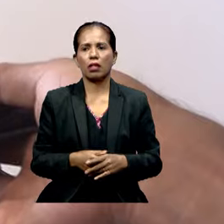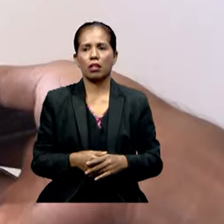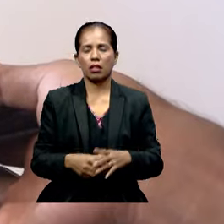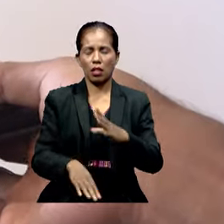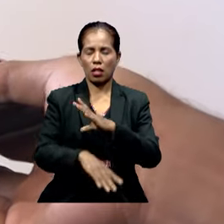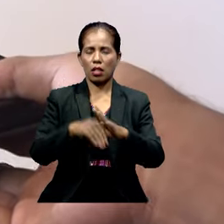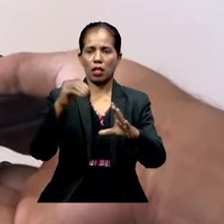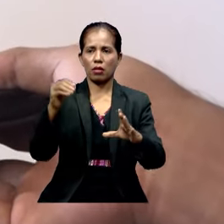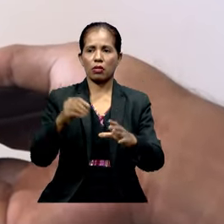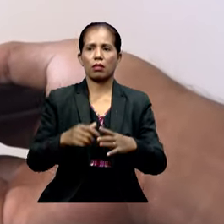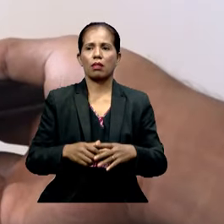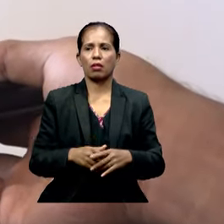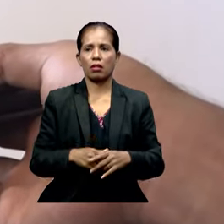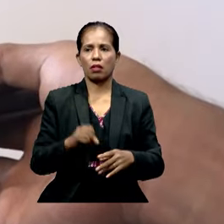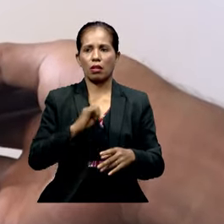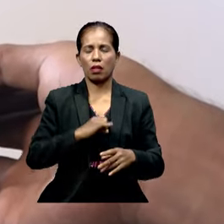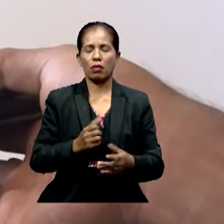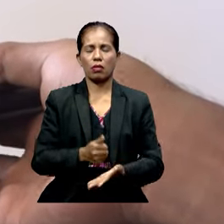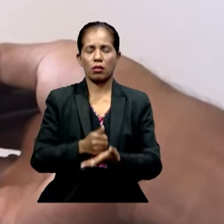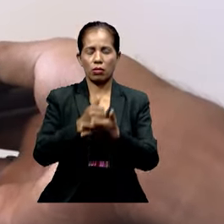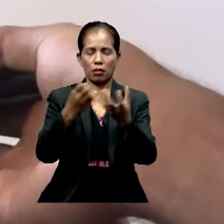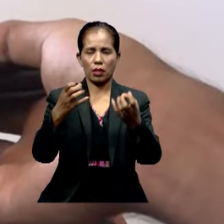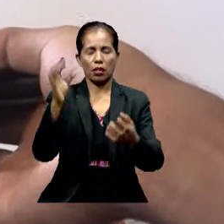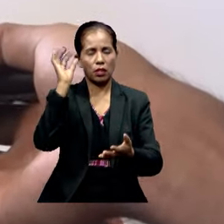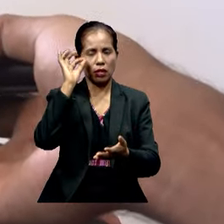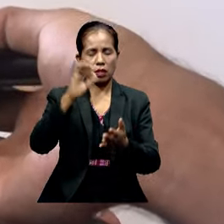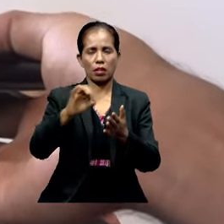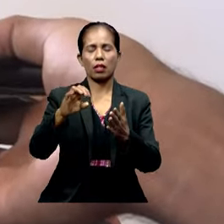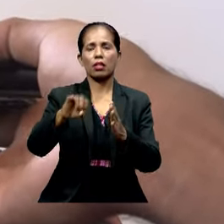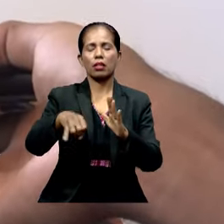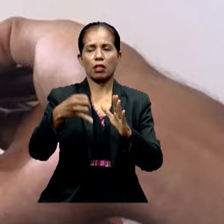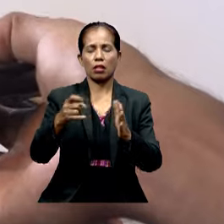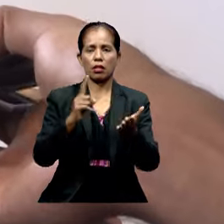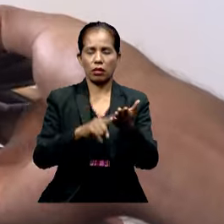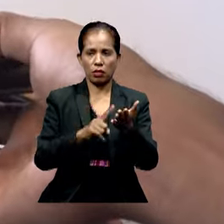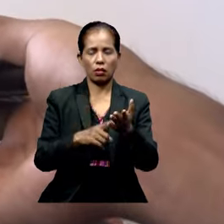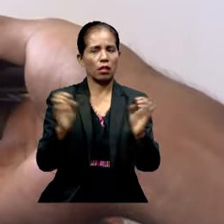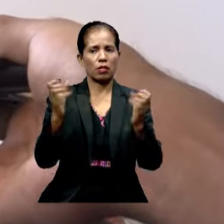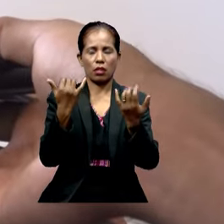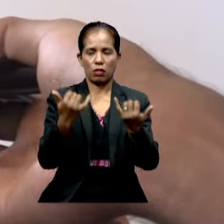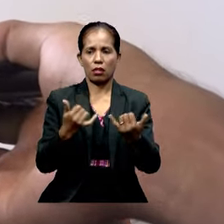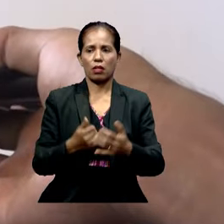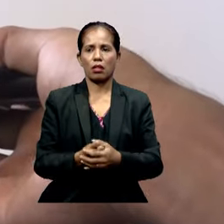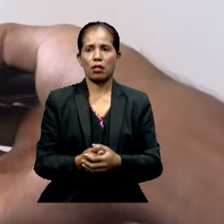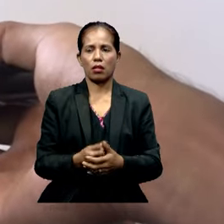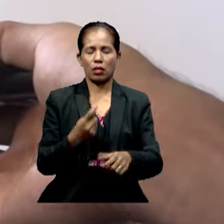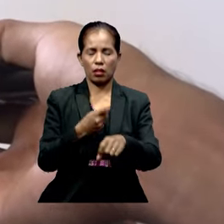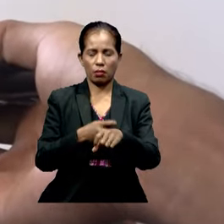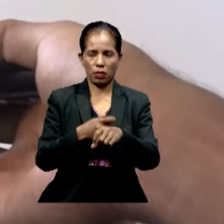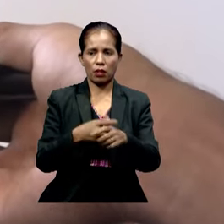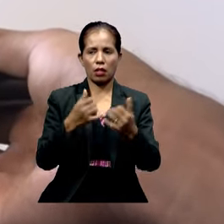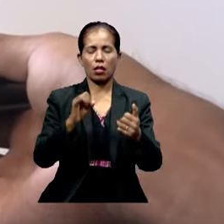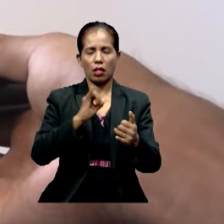resignar. Portanto, ao defender a casa, o secretário-geral e o discurso. Né? E nós agora, aí, a situação não acontece,